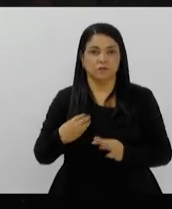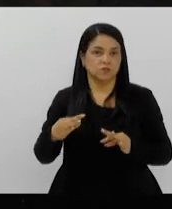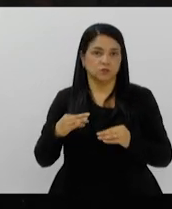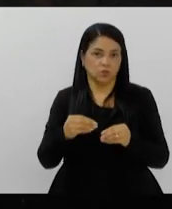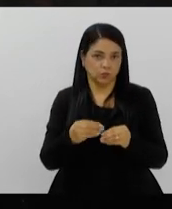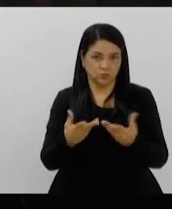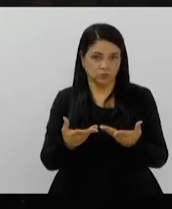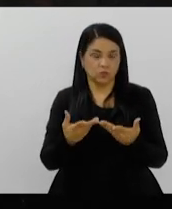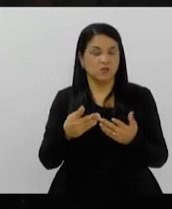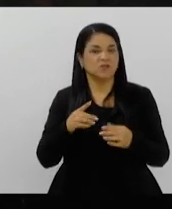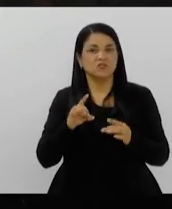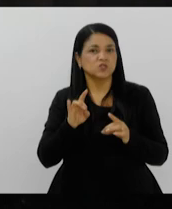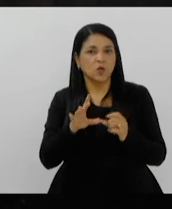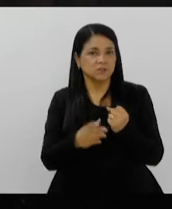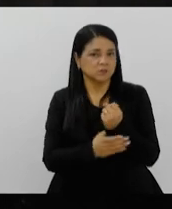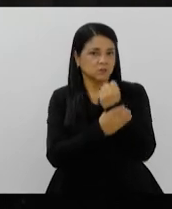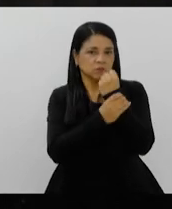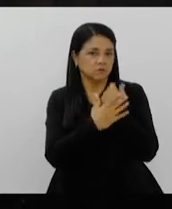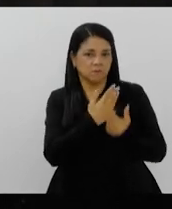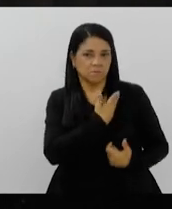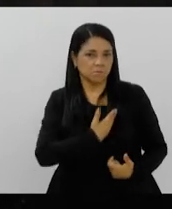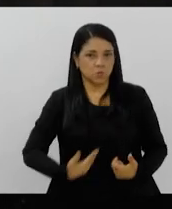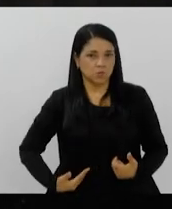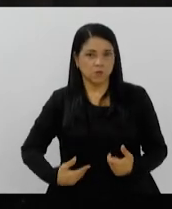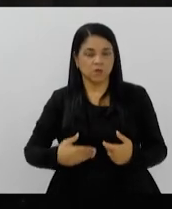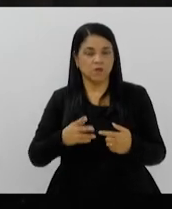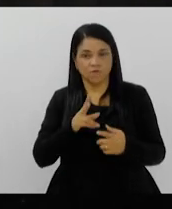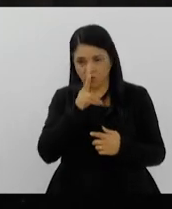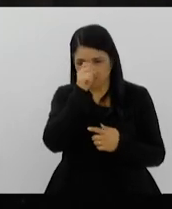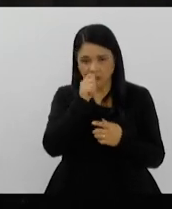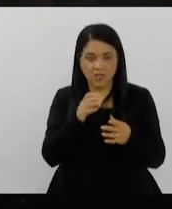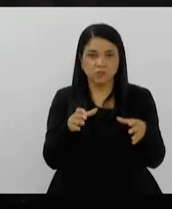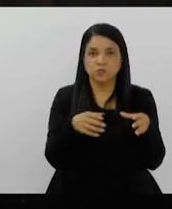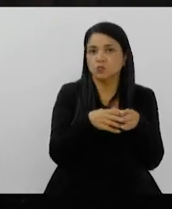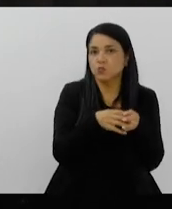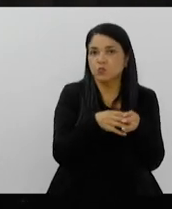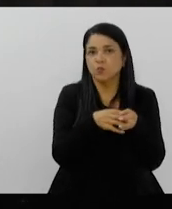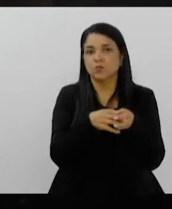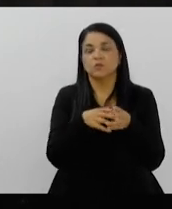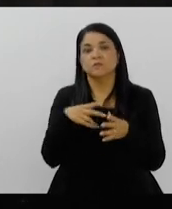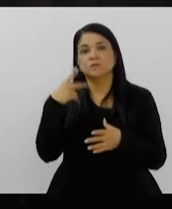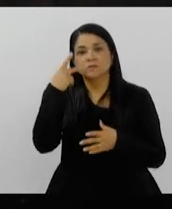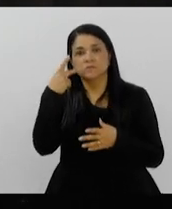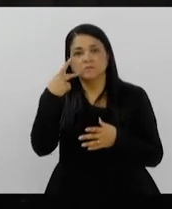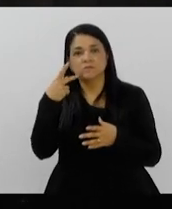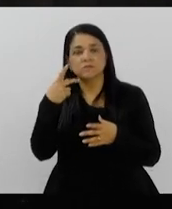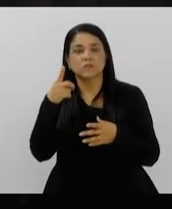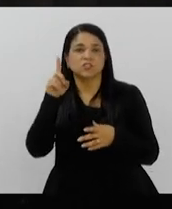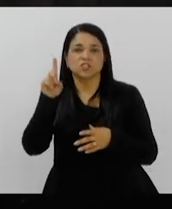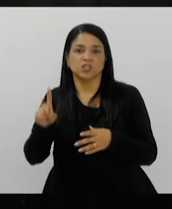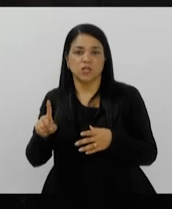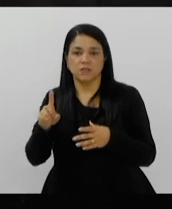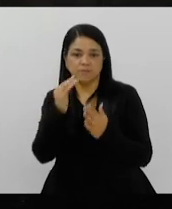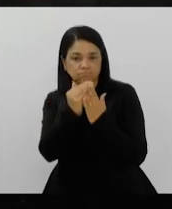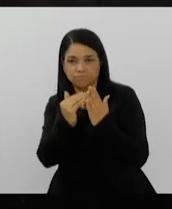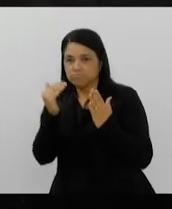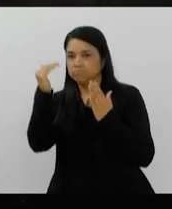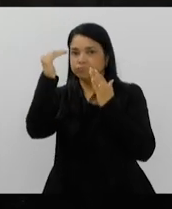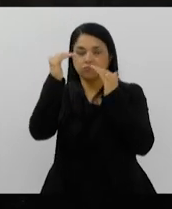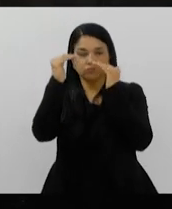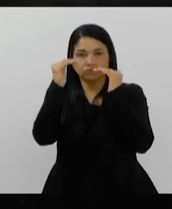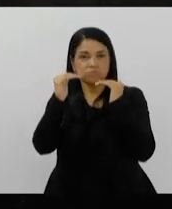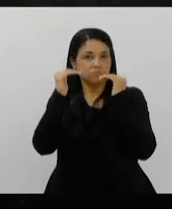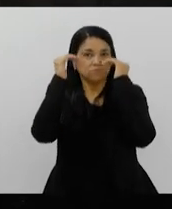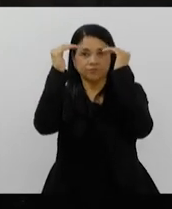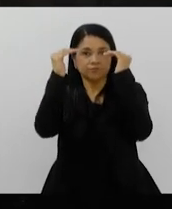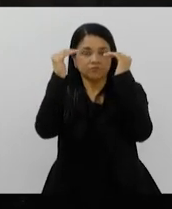que fortalece e valoriza alguns, que faz com que políticos de extrema-direita cheguem ao poder. A gente quer, de fato, uma